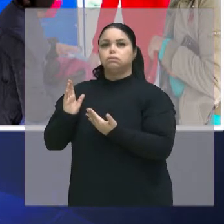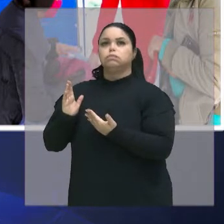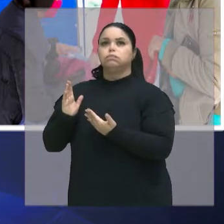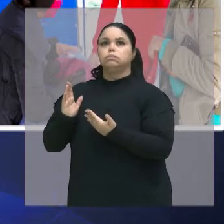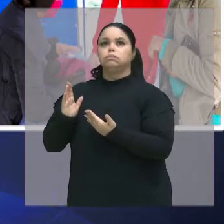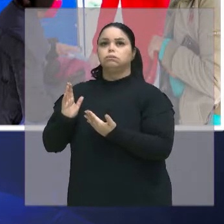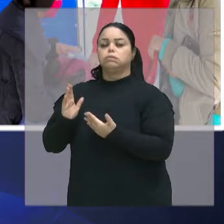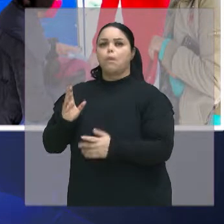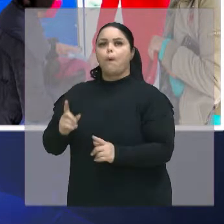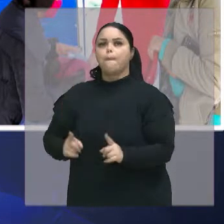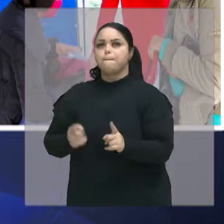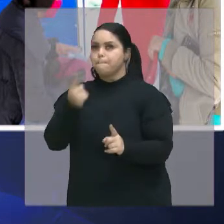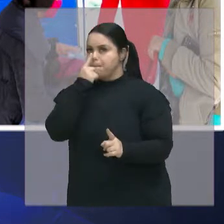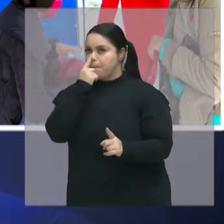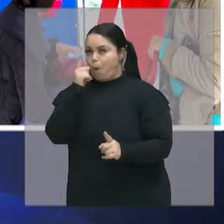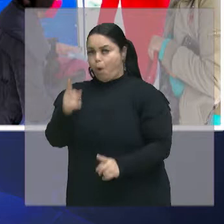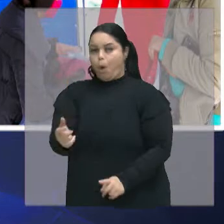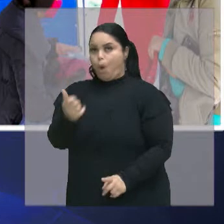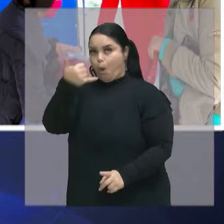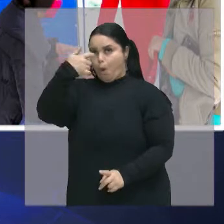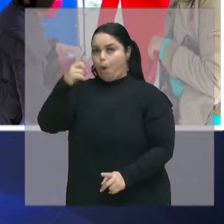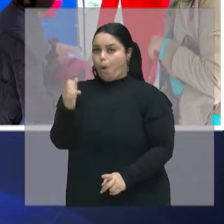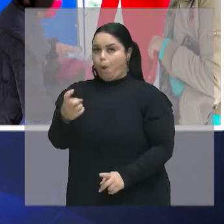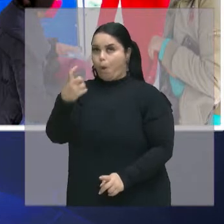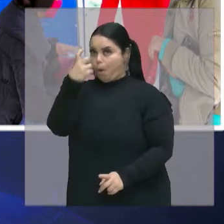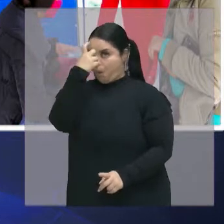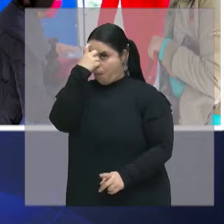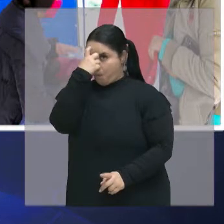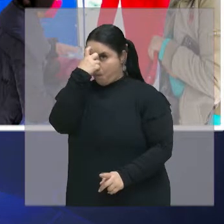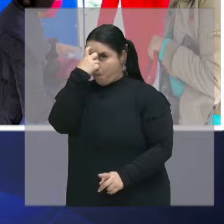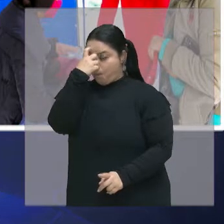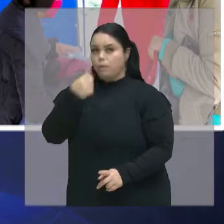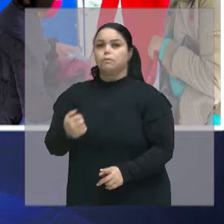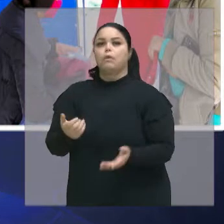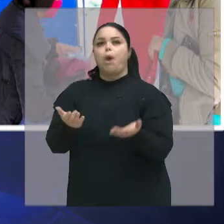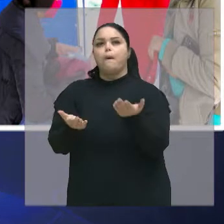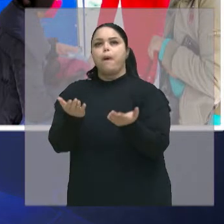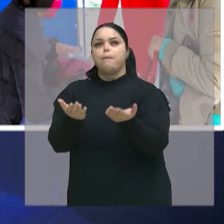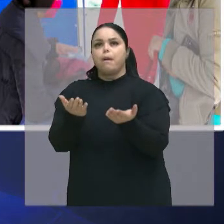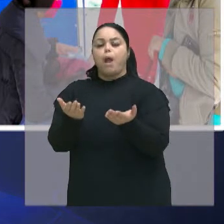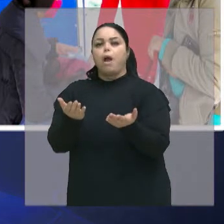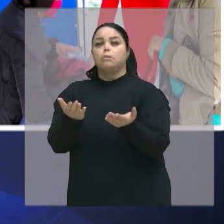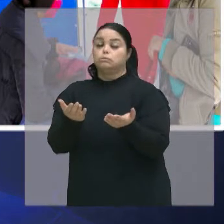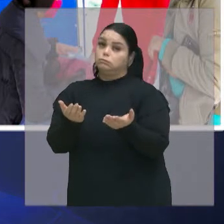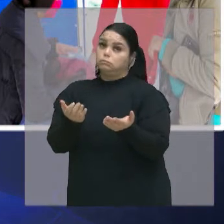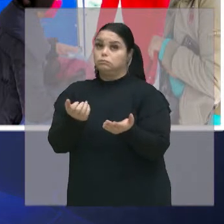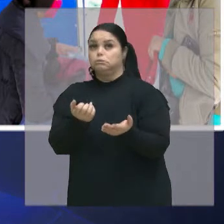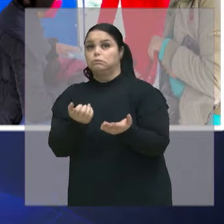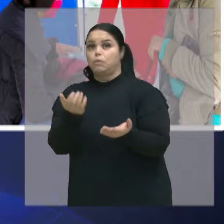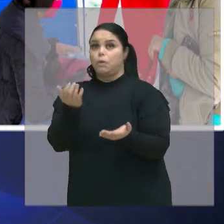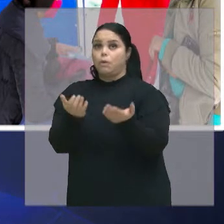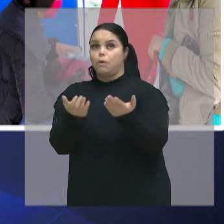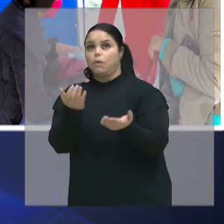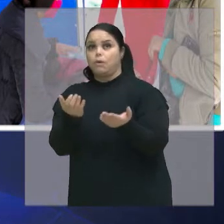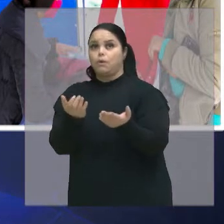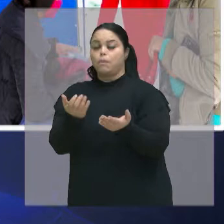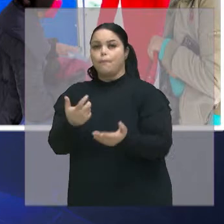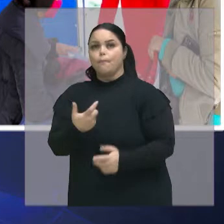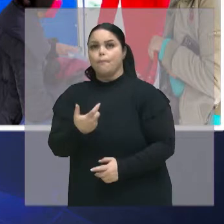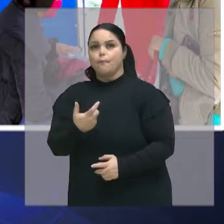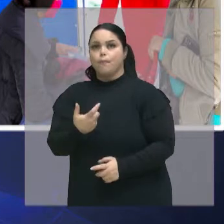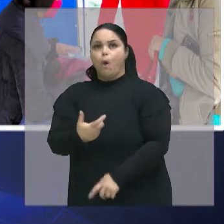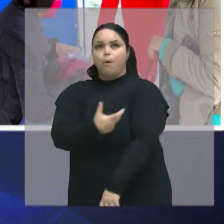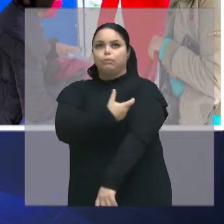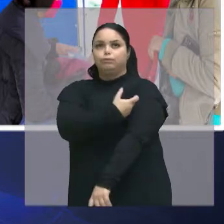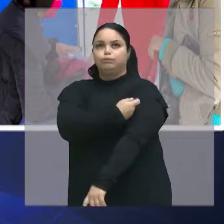a temperatura do animal, como também faz a pesagem do animal para ver a dosagem da anestesia e